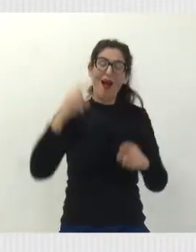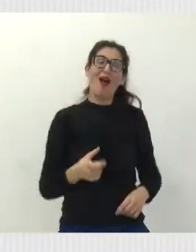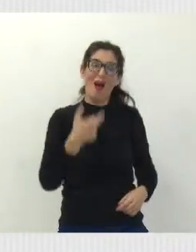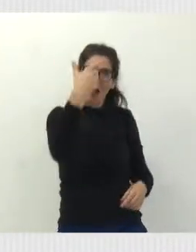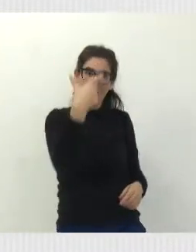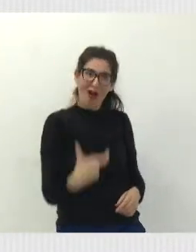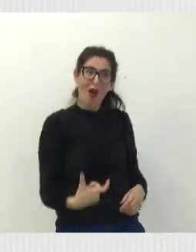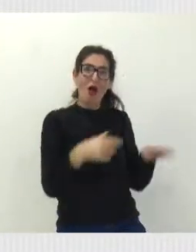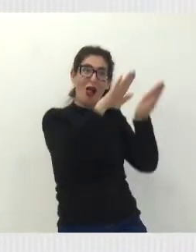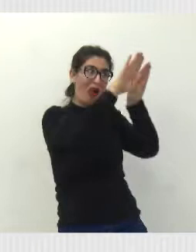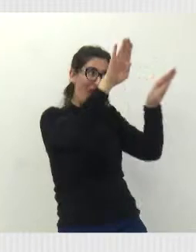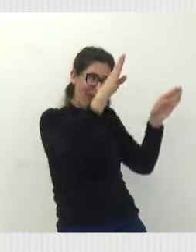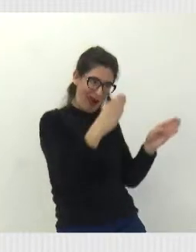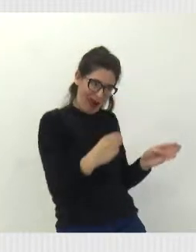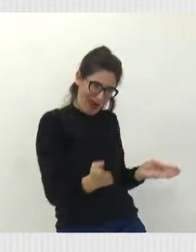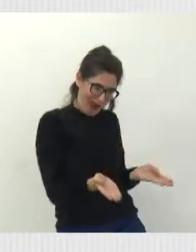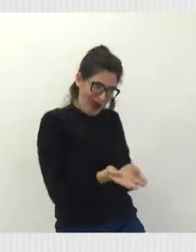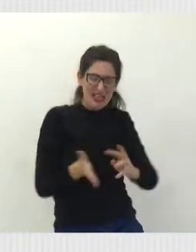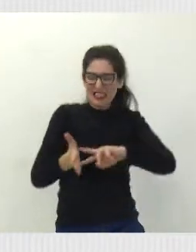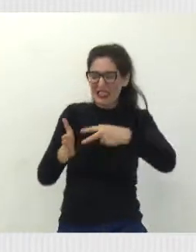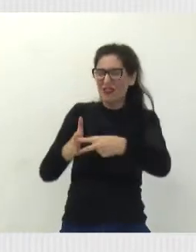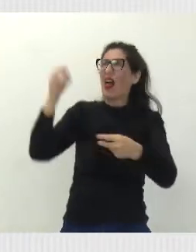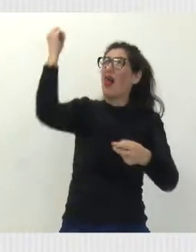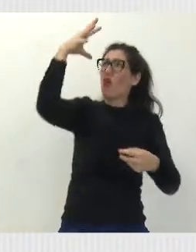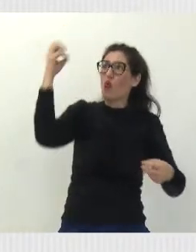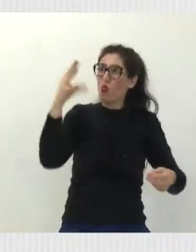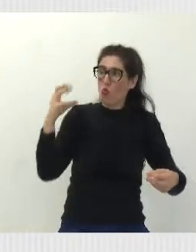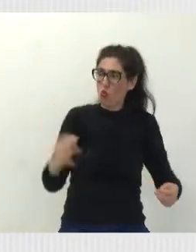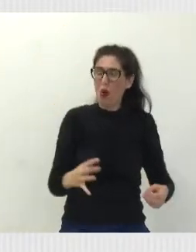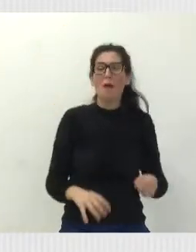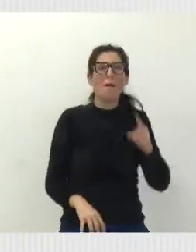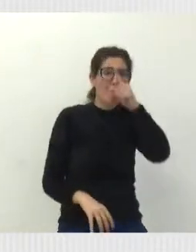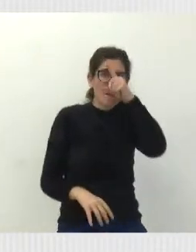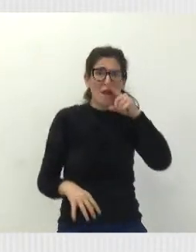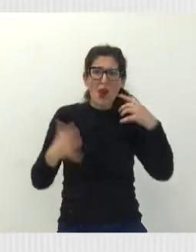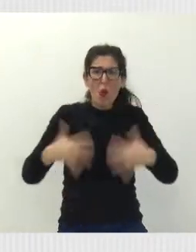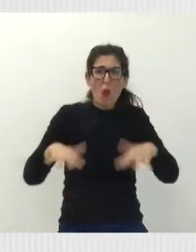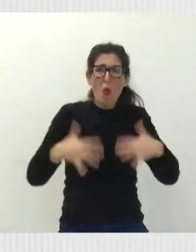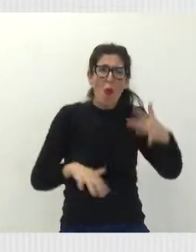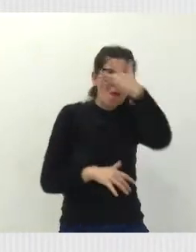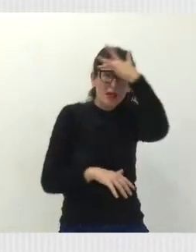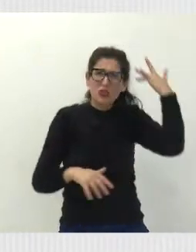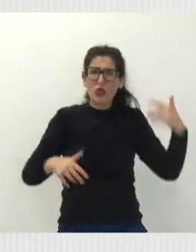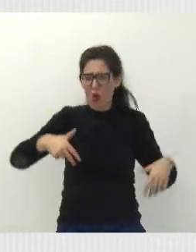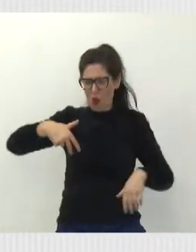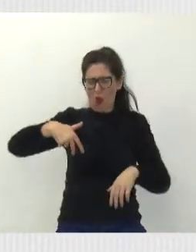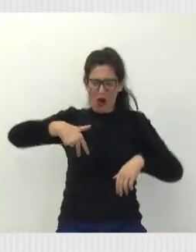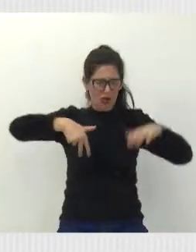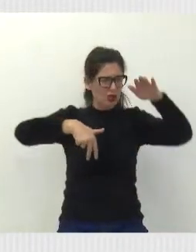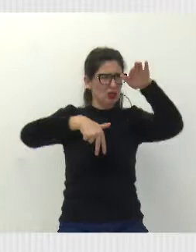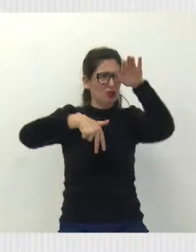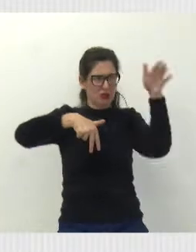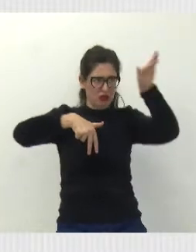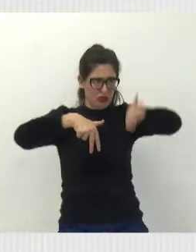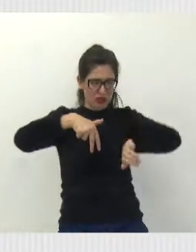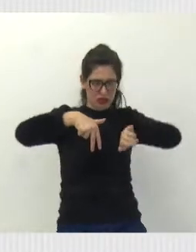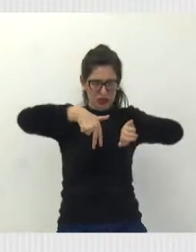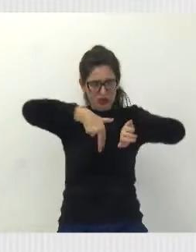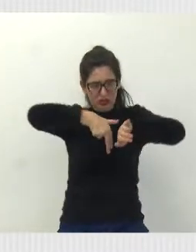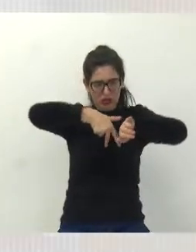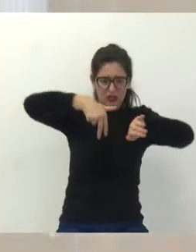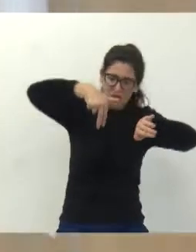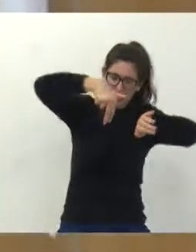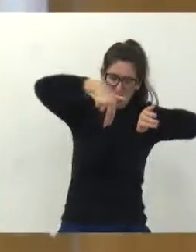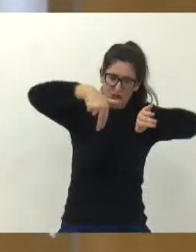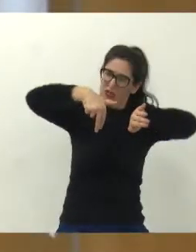umas quinas, pode bater ali, Tsone, pode machucar. Então, não custa nada colocar aquela caixa um pouquinho mais alto. É,